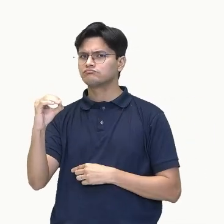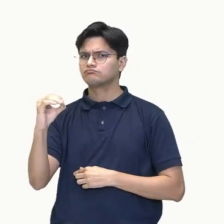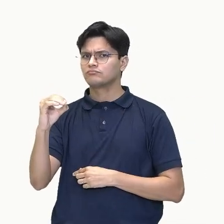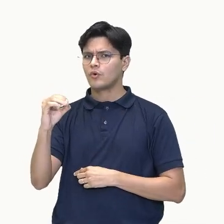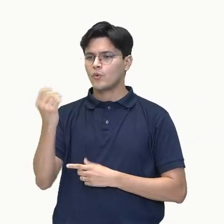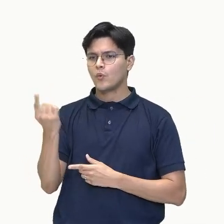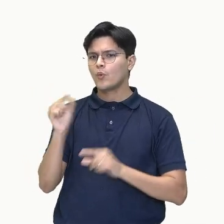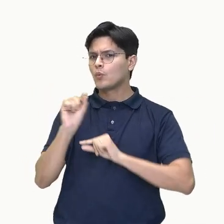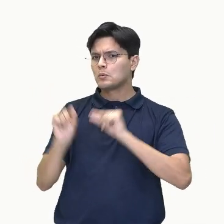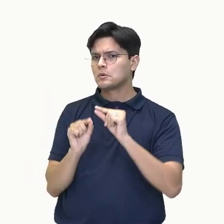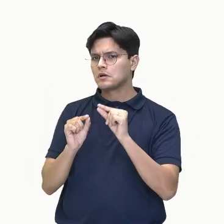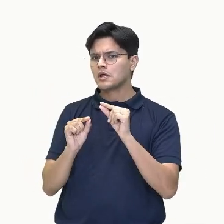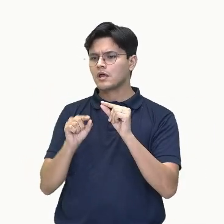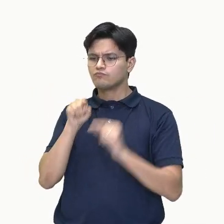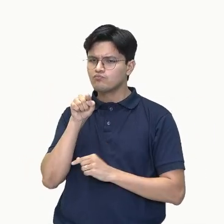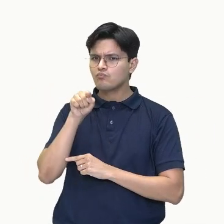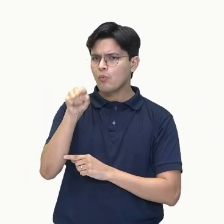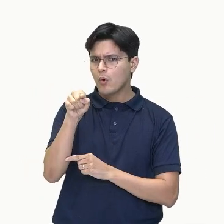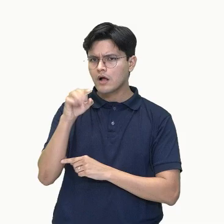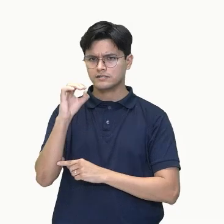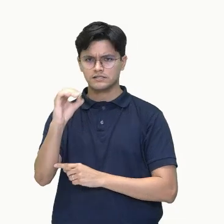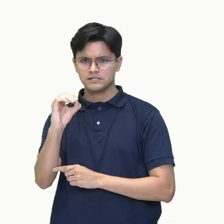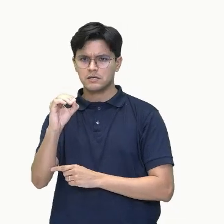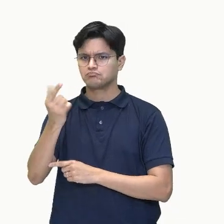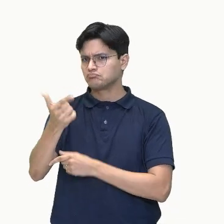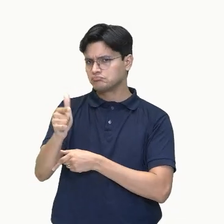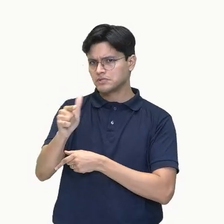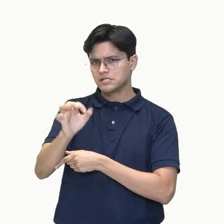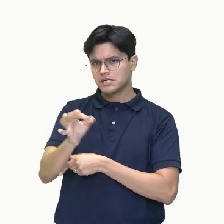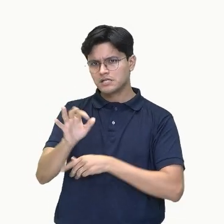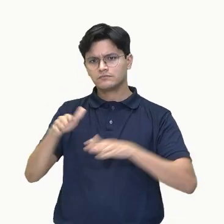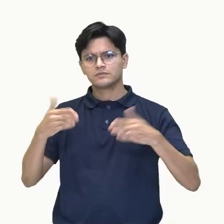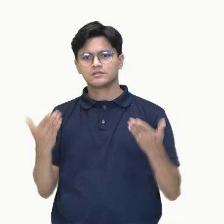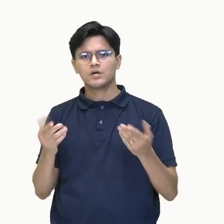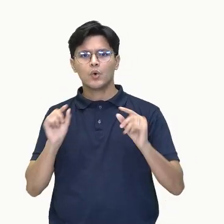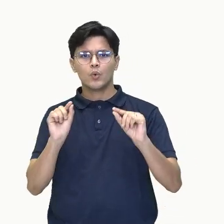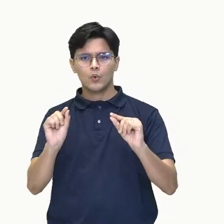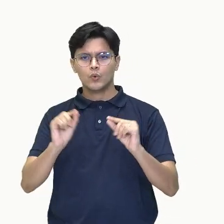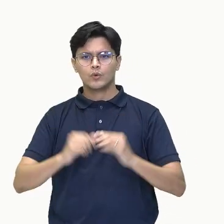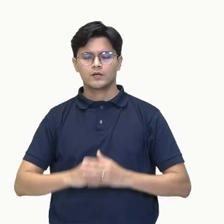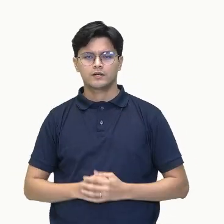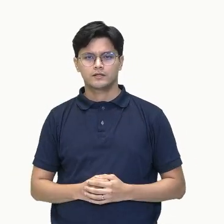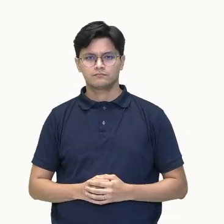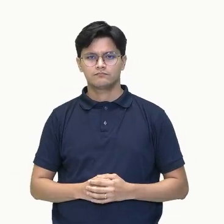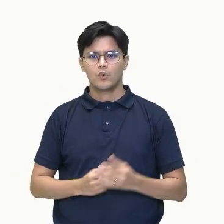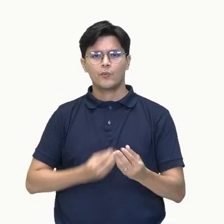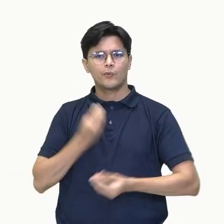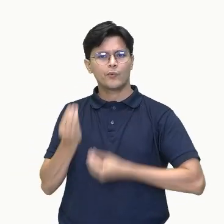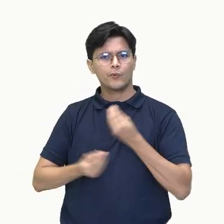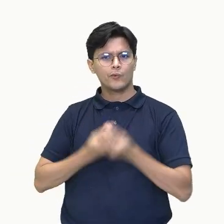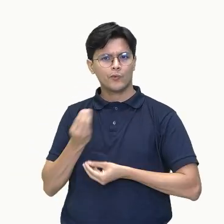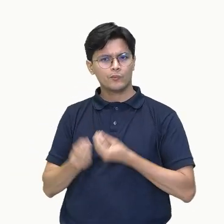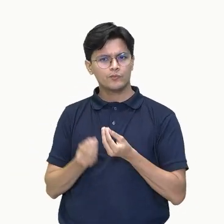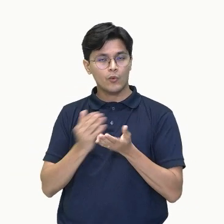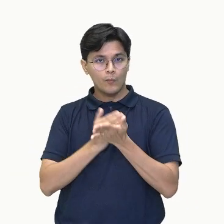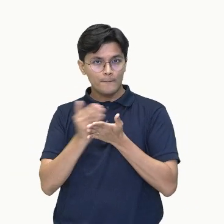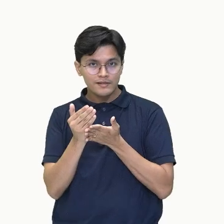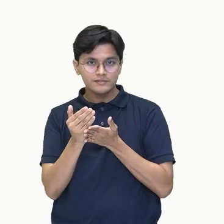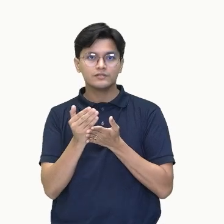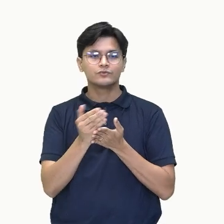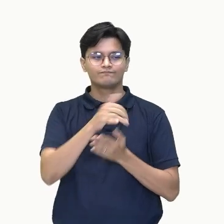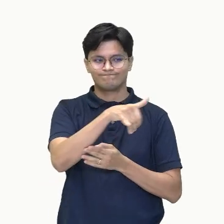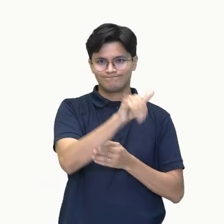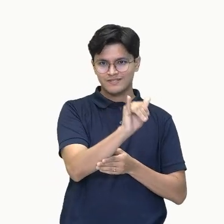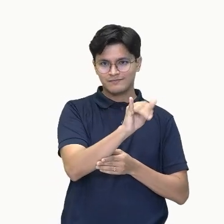marcar diretamente em cima do segundo número, que no caso pertence ao eixo aí Y. Então, menos 3 vai